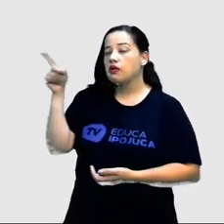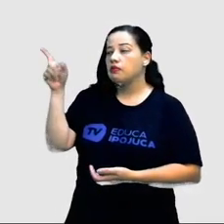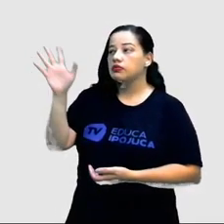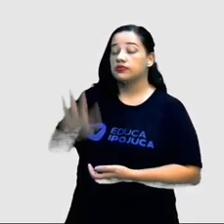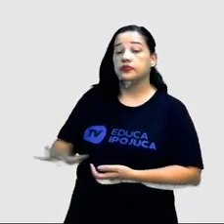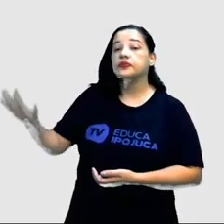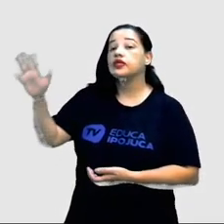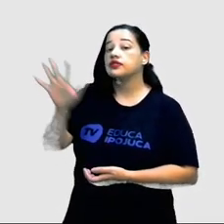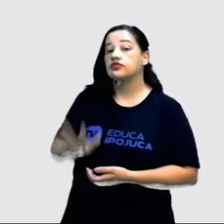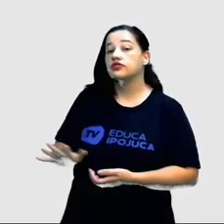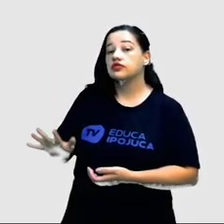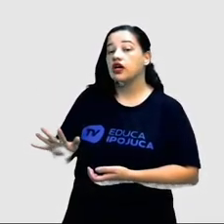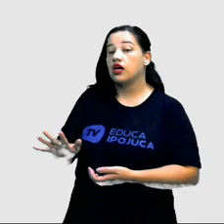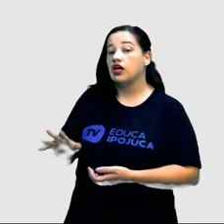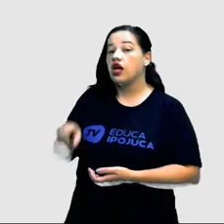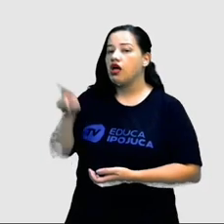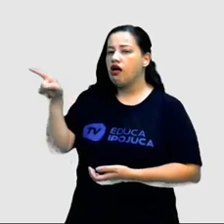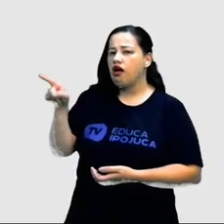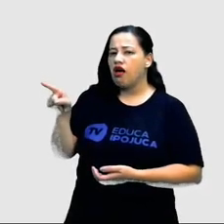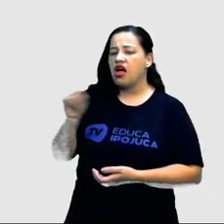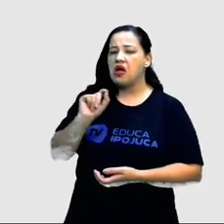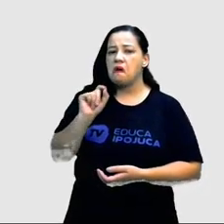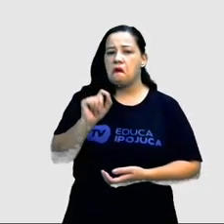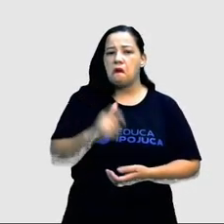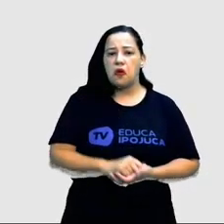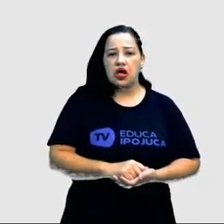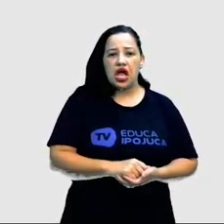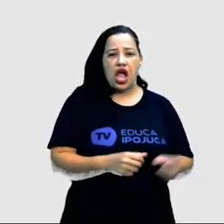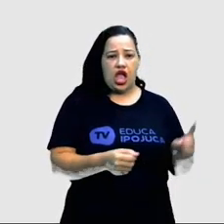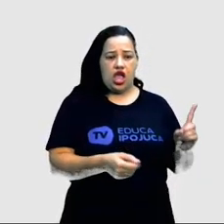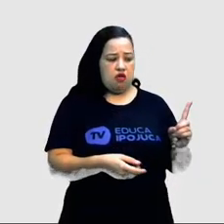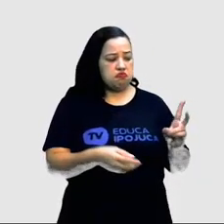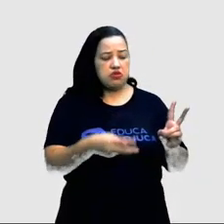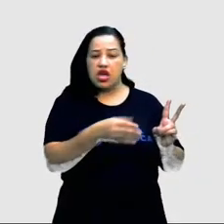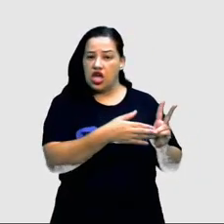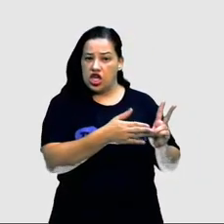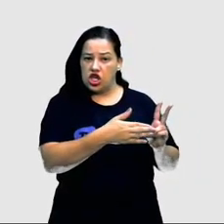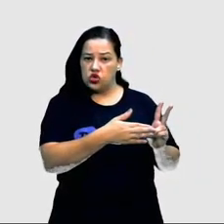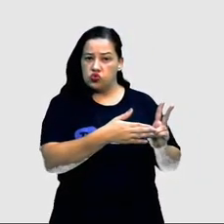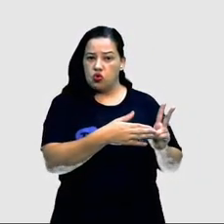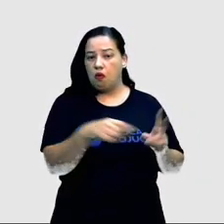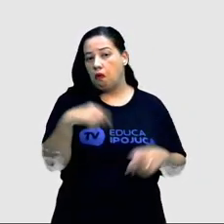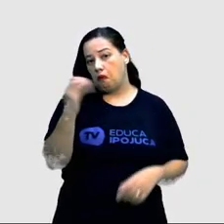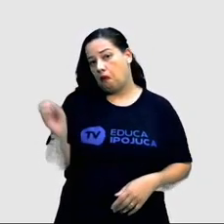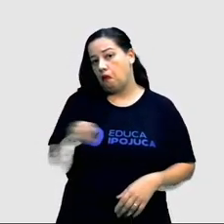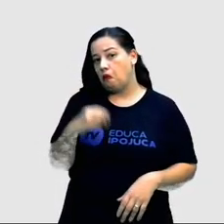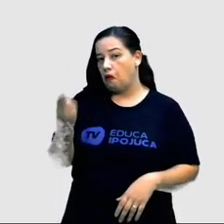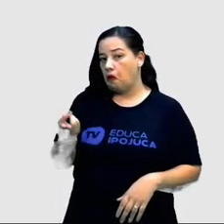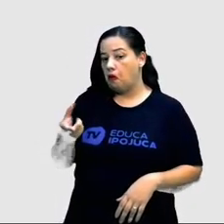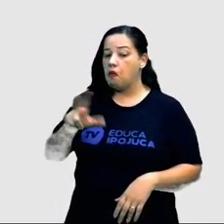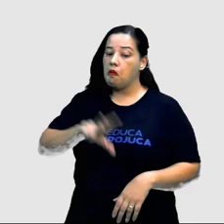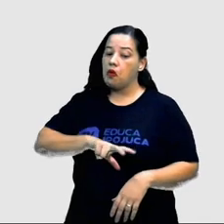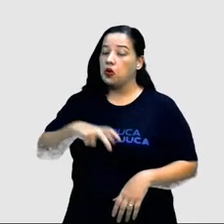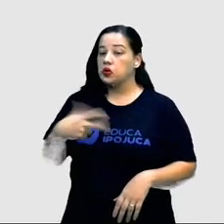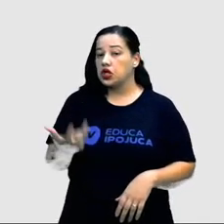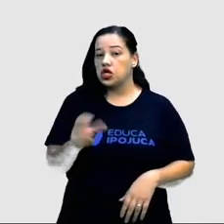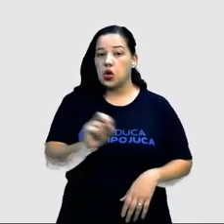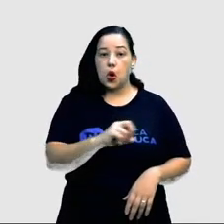essa imagem é de matriz indígena, portuguesa ou de matriz